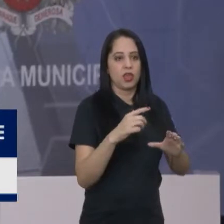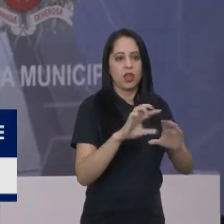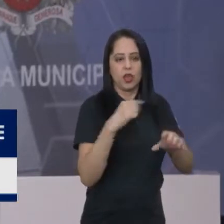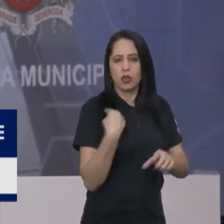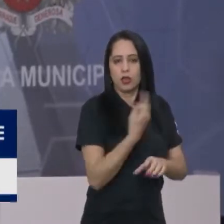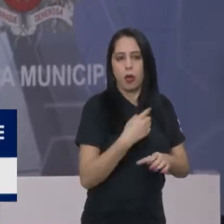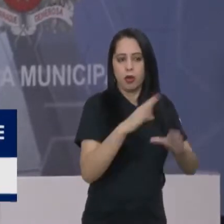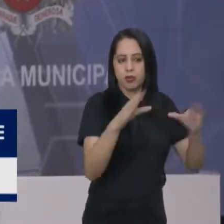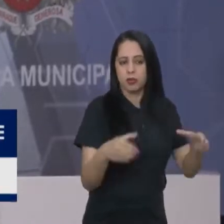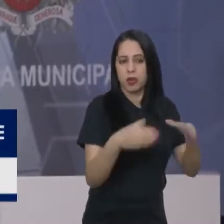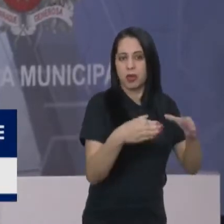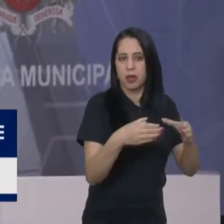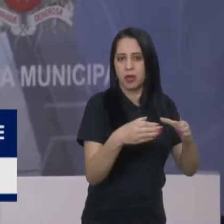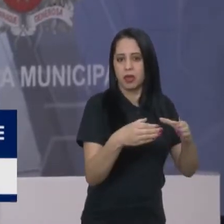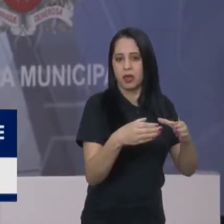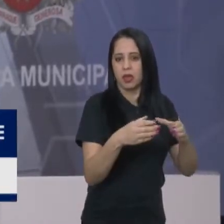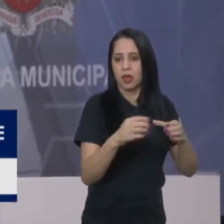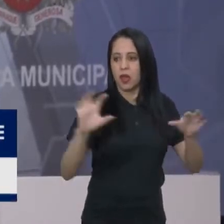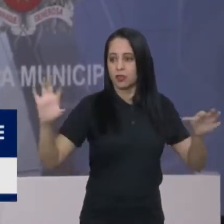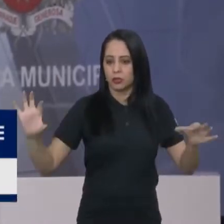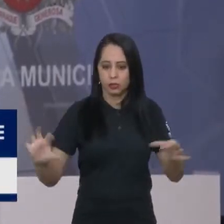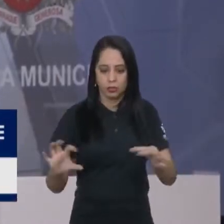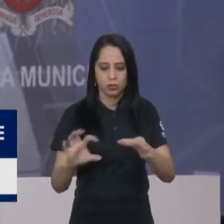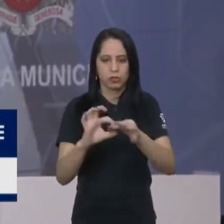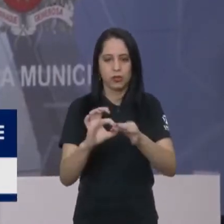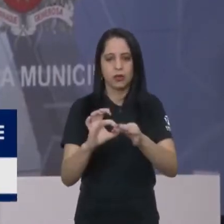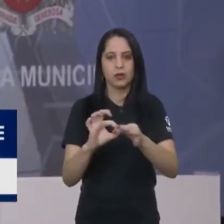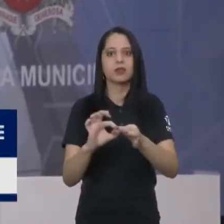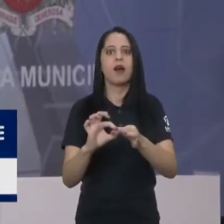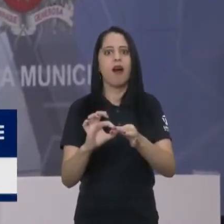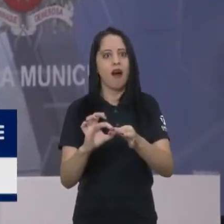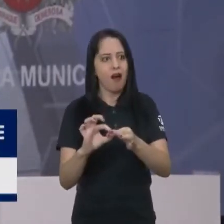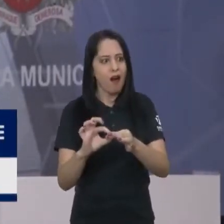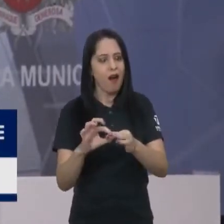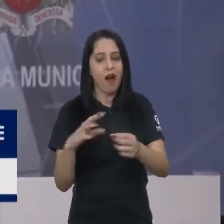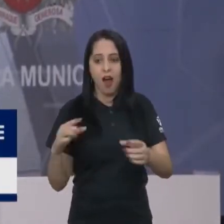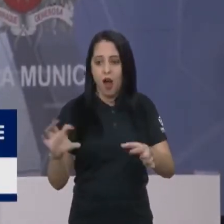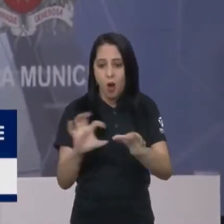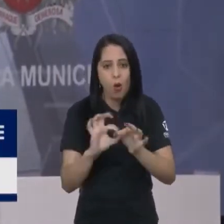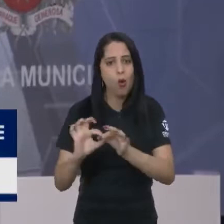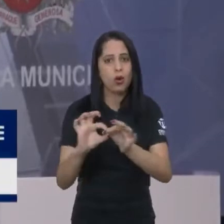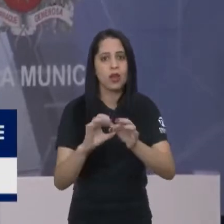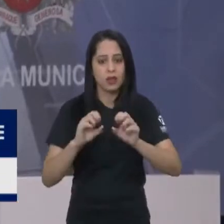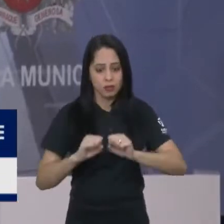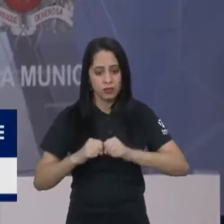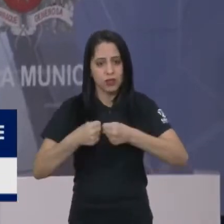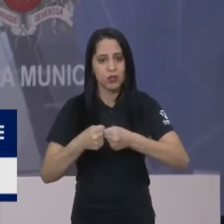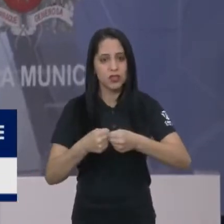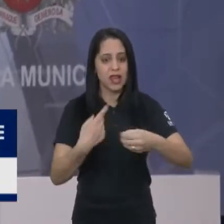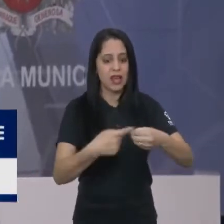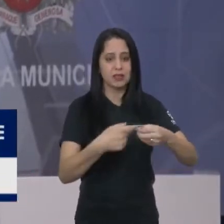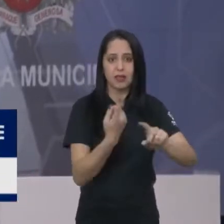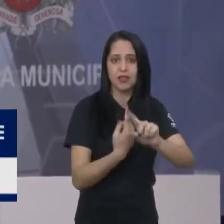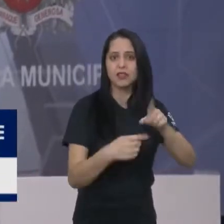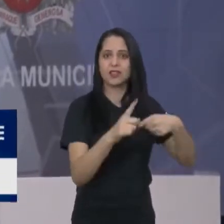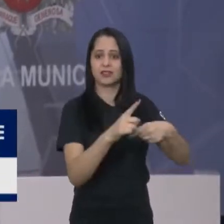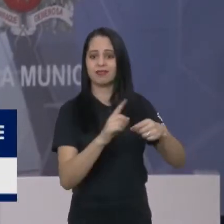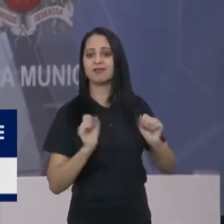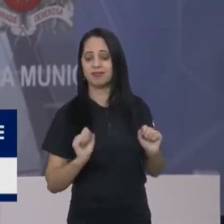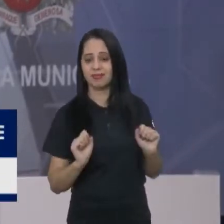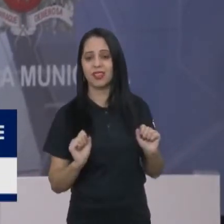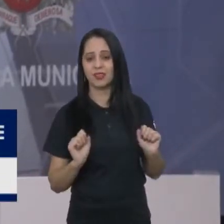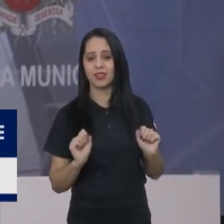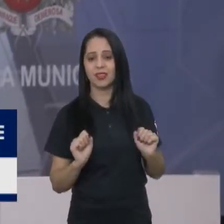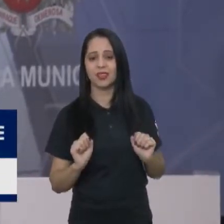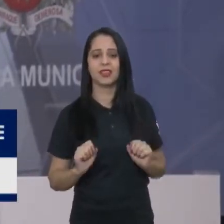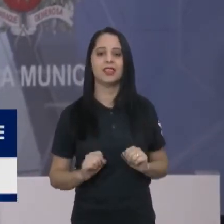combinar nada, foi passando um código, o seguinte, todos estávamos ali para que a cidade fosse melhor, que a cidade fosse, que a cidade desse